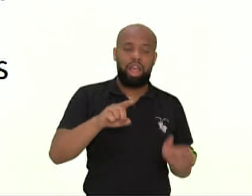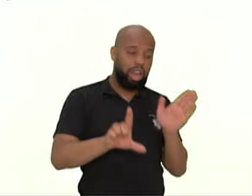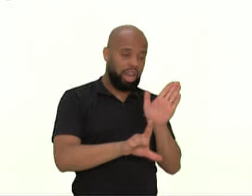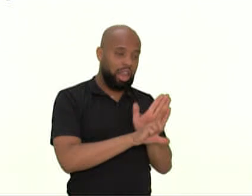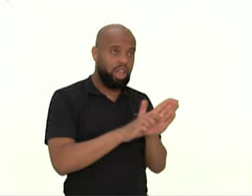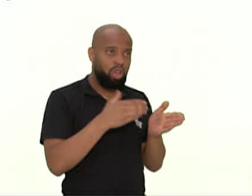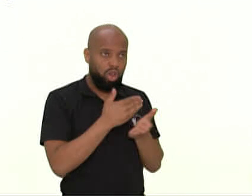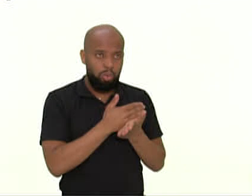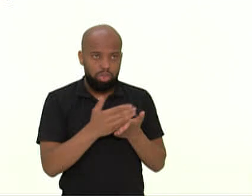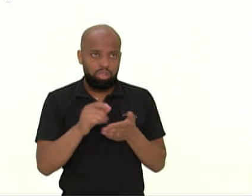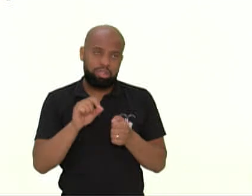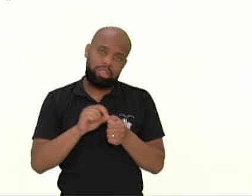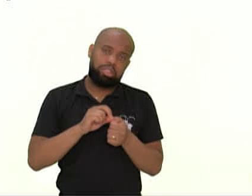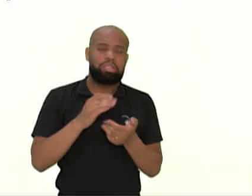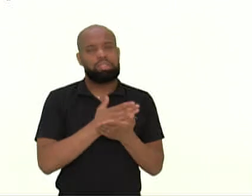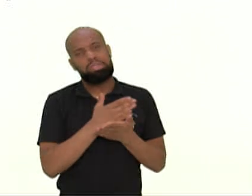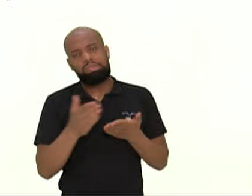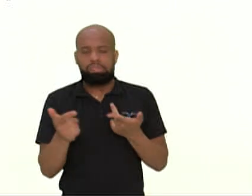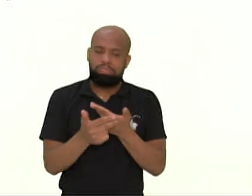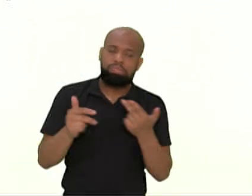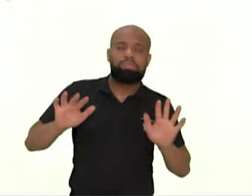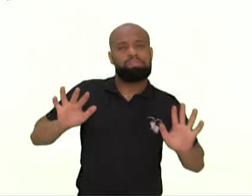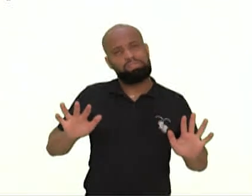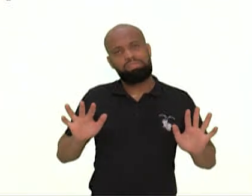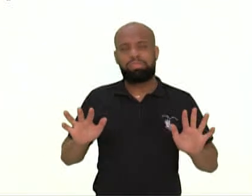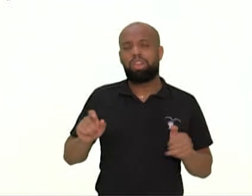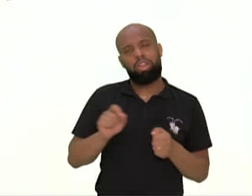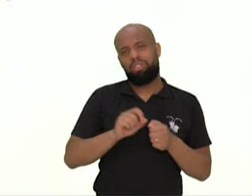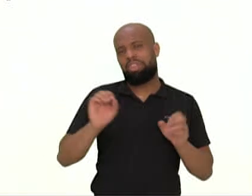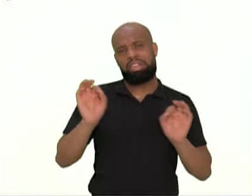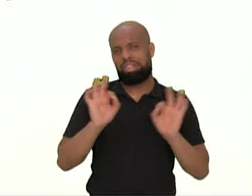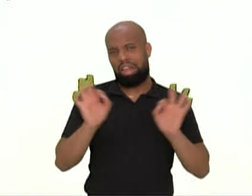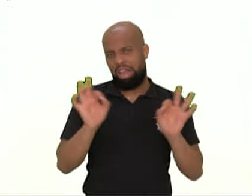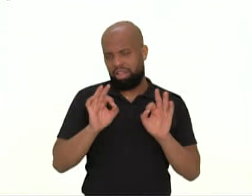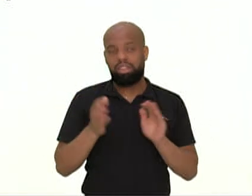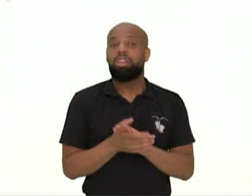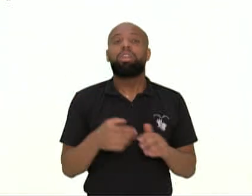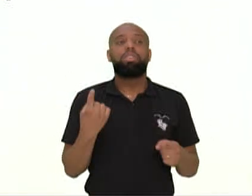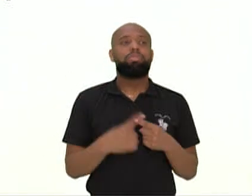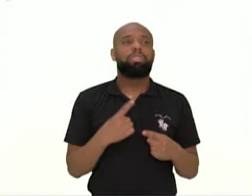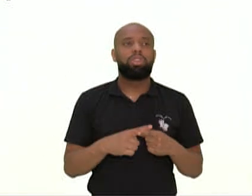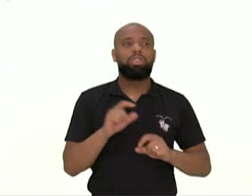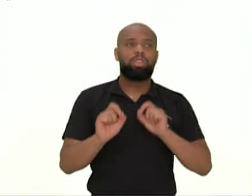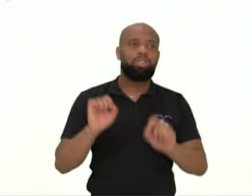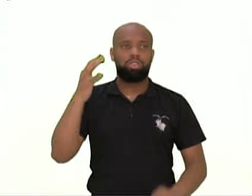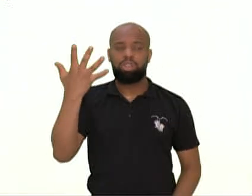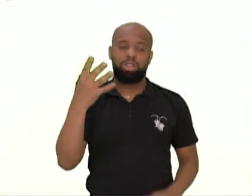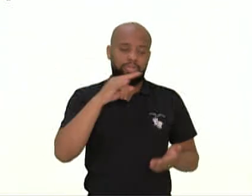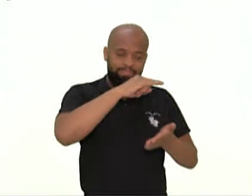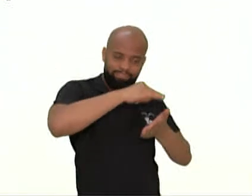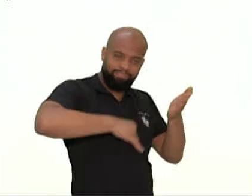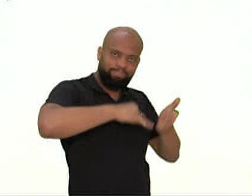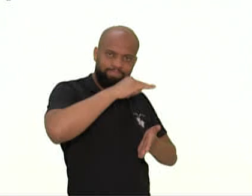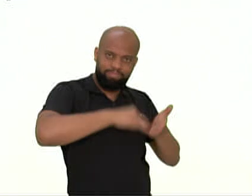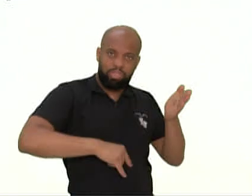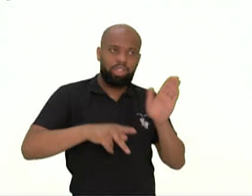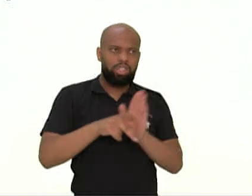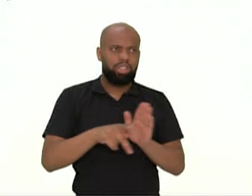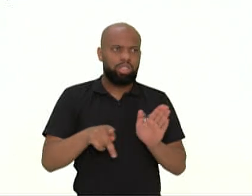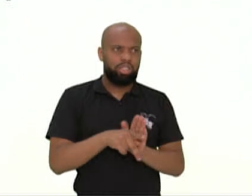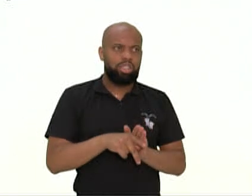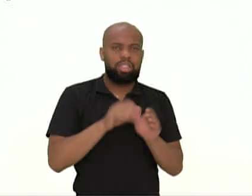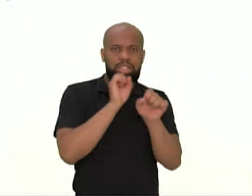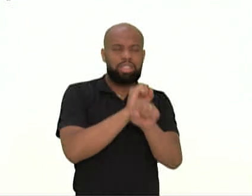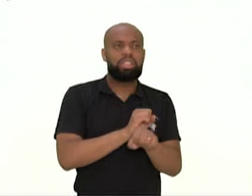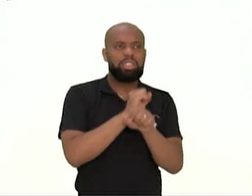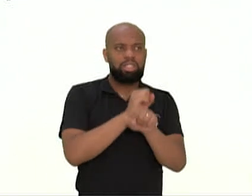alguma coisa? Na prática não fez nada essa lei. Por quê? As certidões de nascimento dos escravos passaram a ser